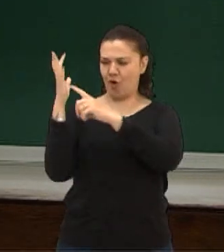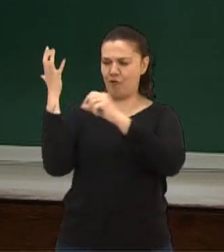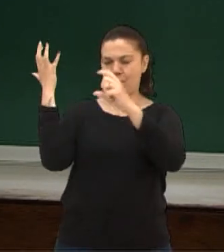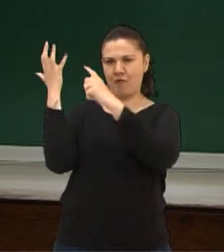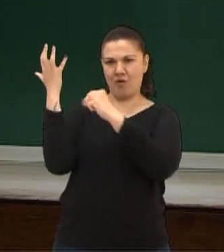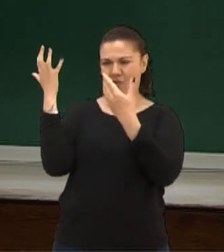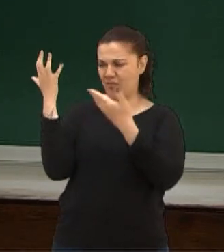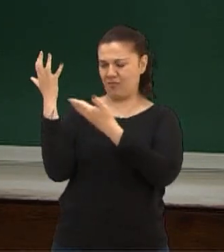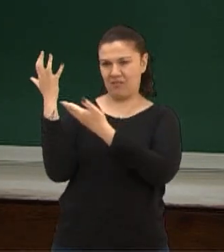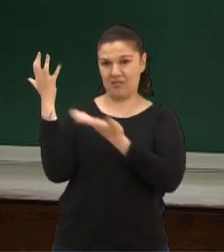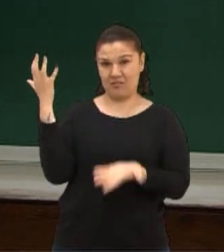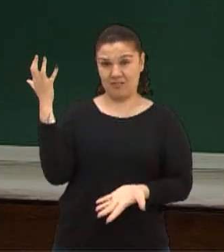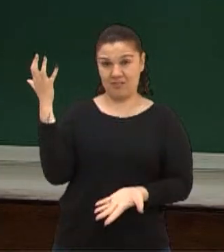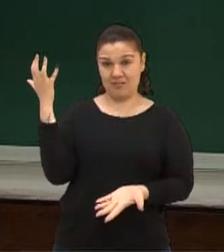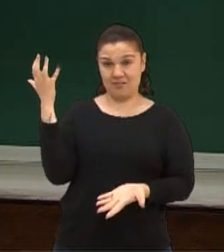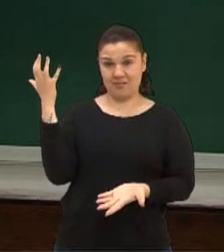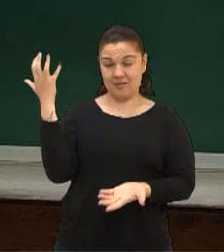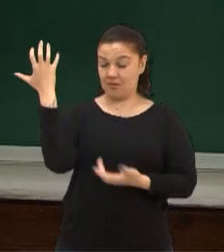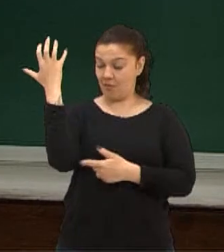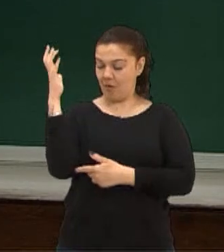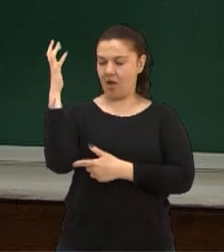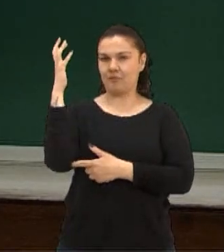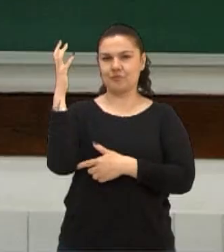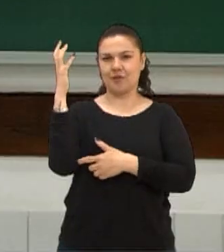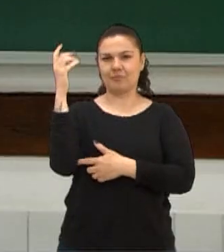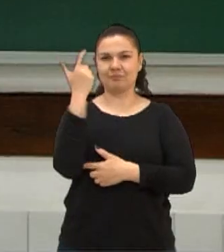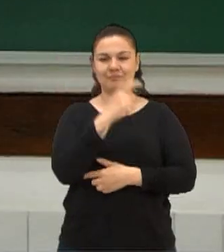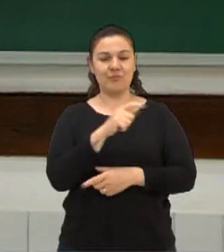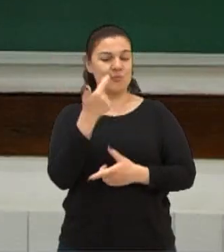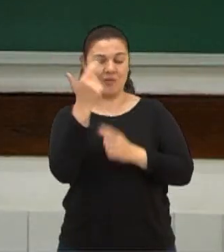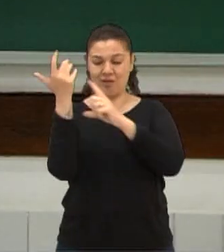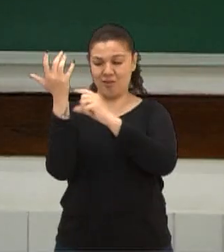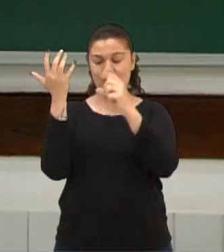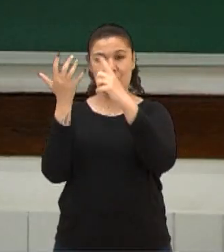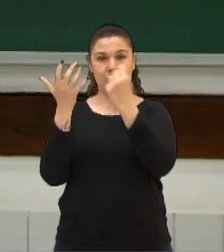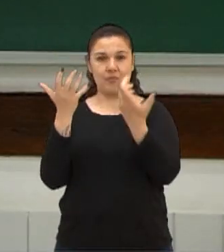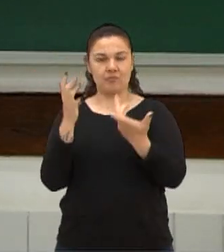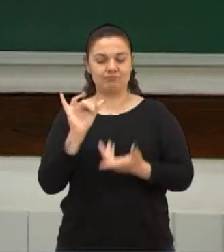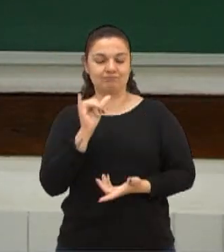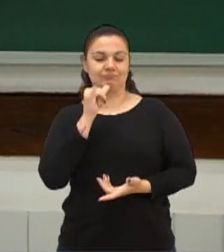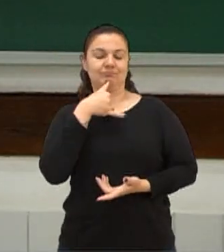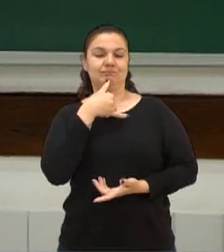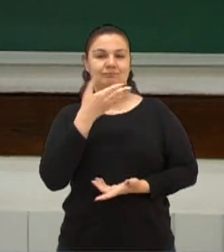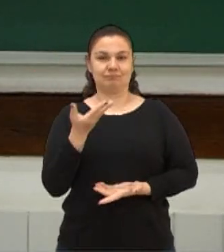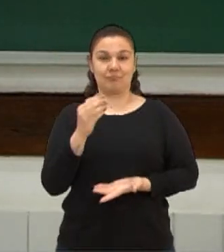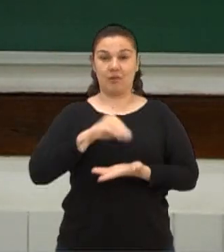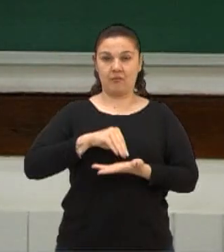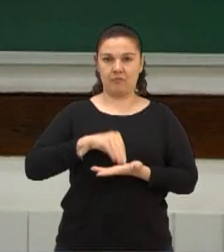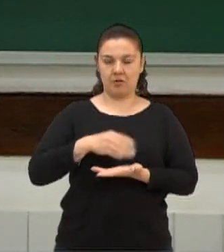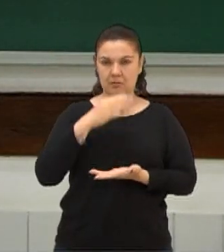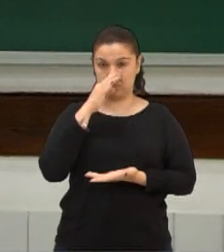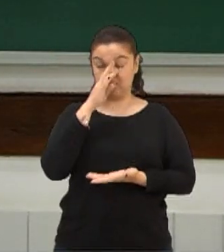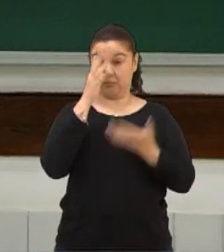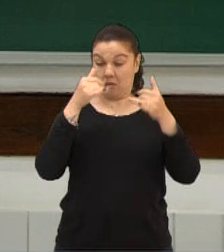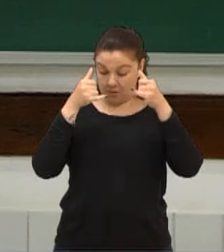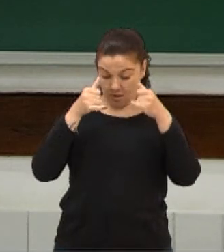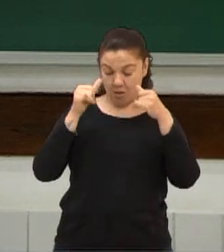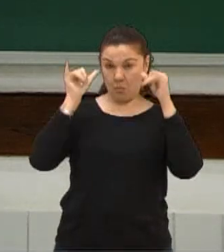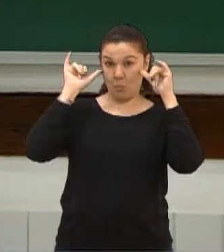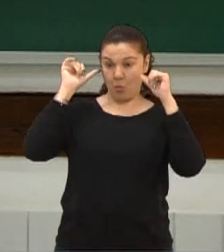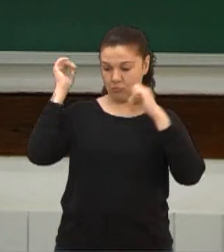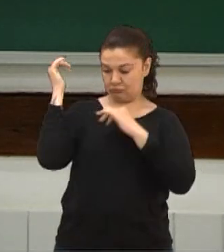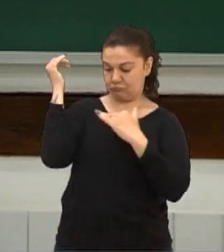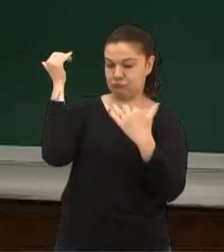folha o tronco. Então, esse sem folha já me dá essa sensação de tristeza. Aquele gado, né,